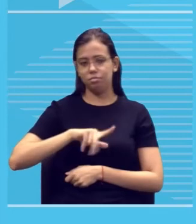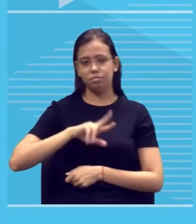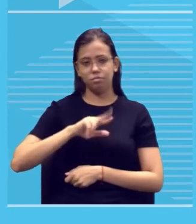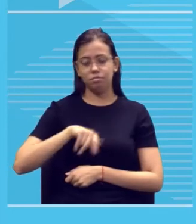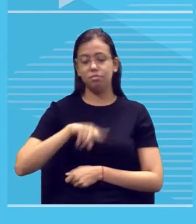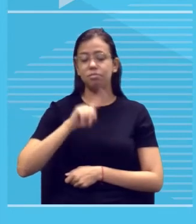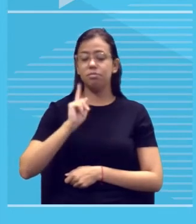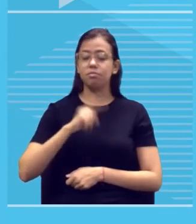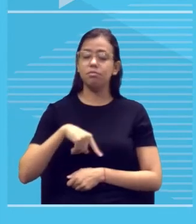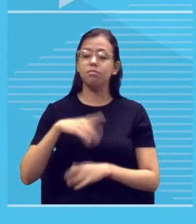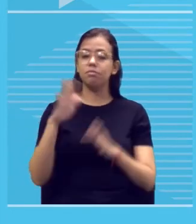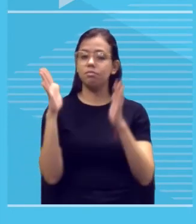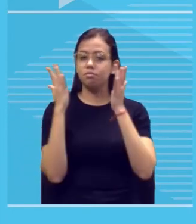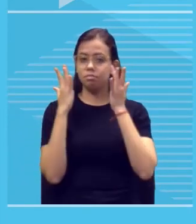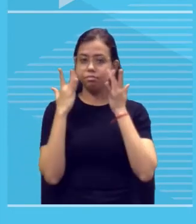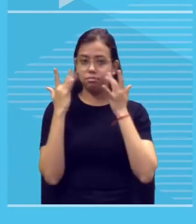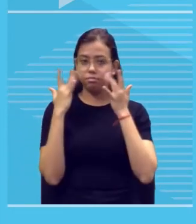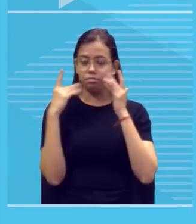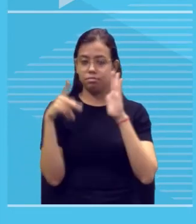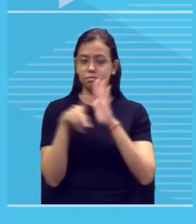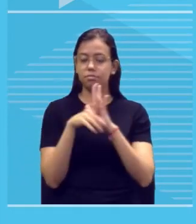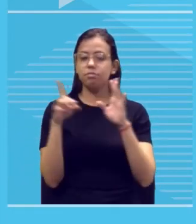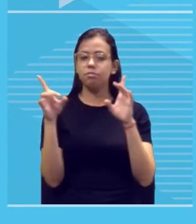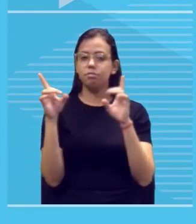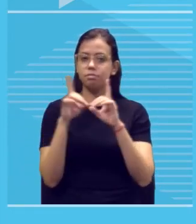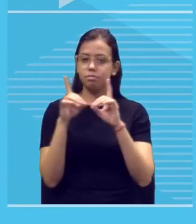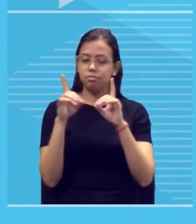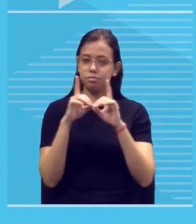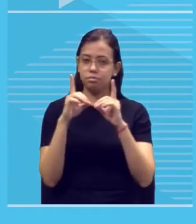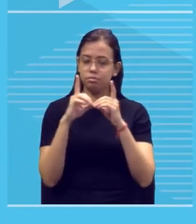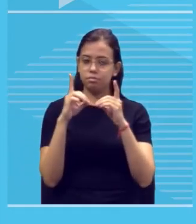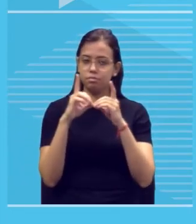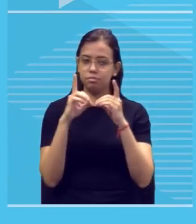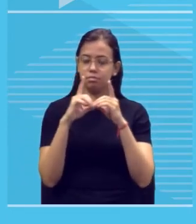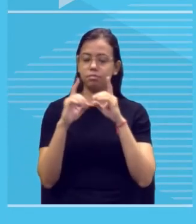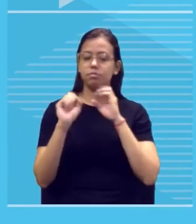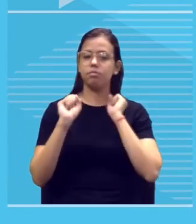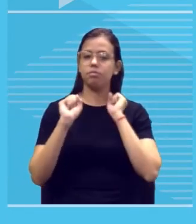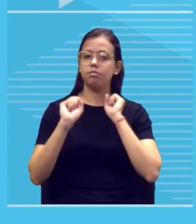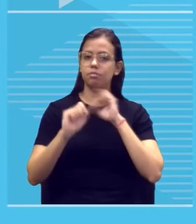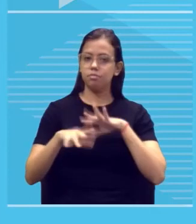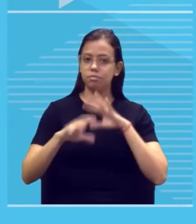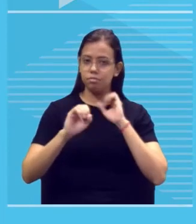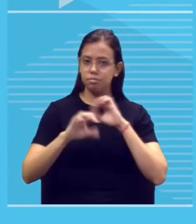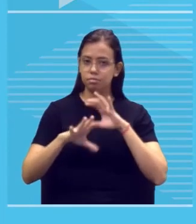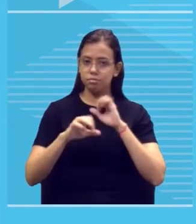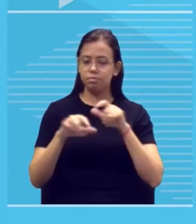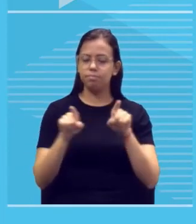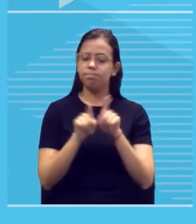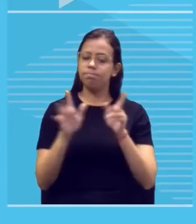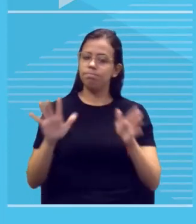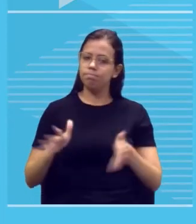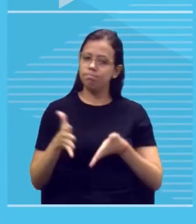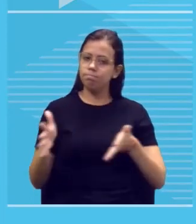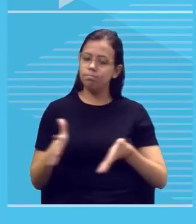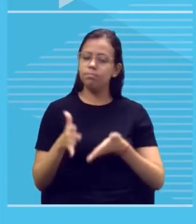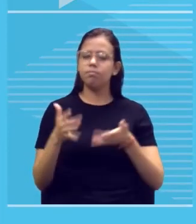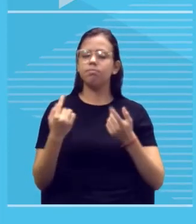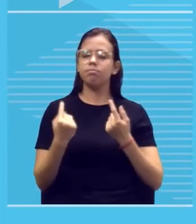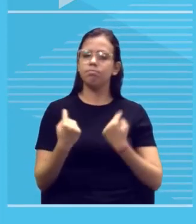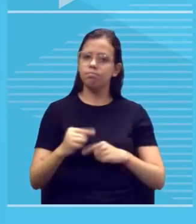didático tava lá ensinando que tava lá provocando que tava